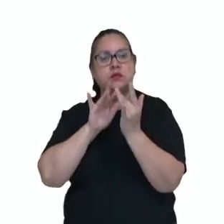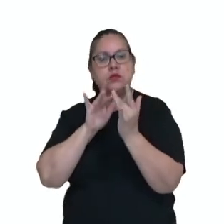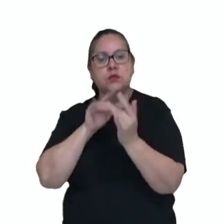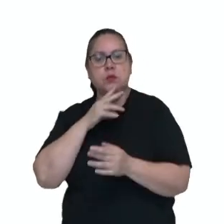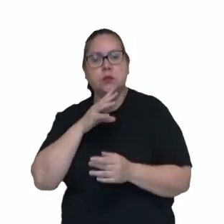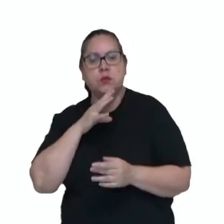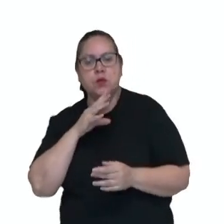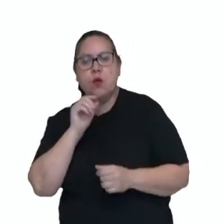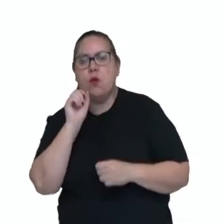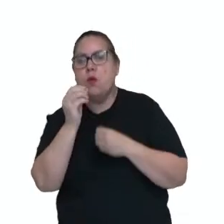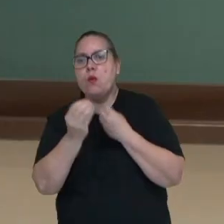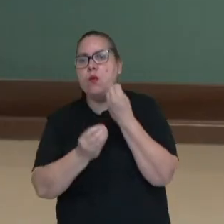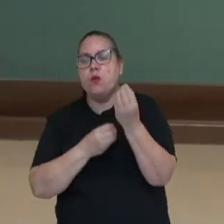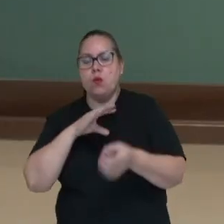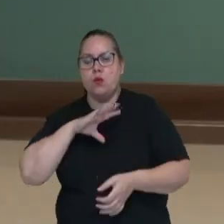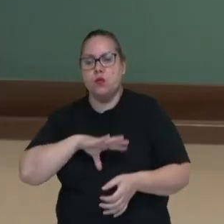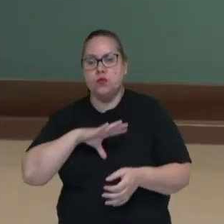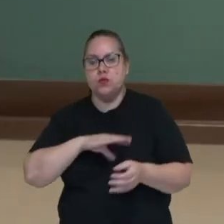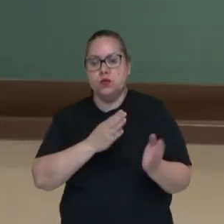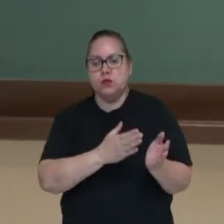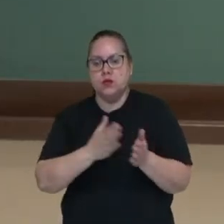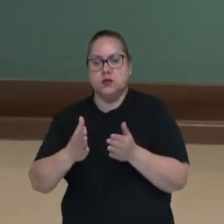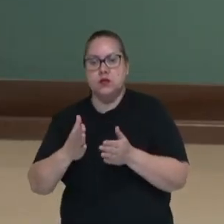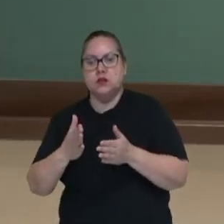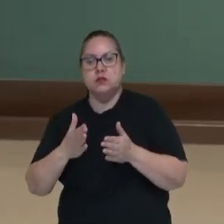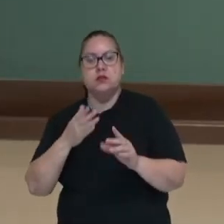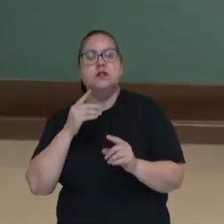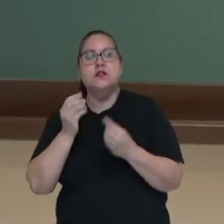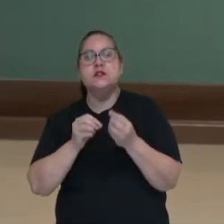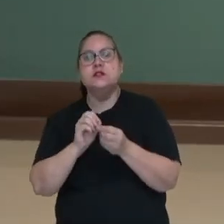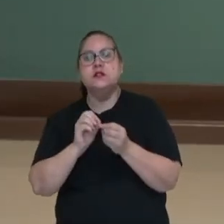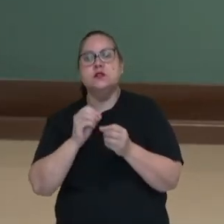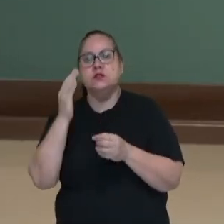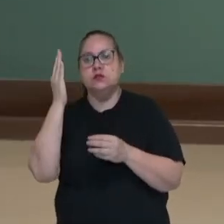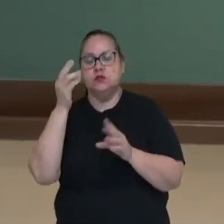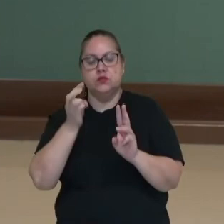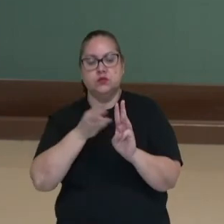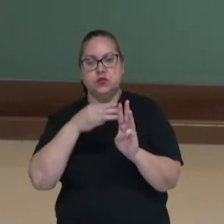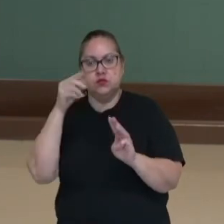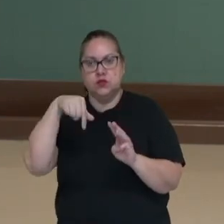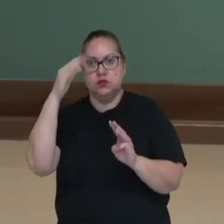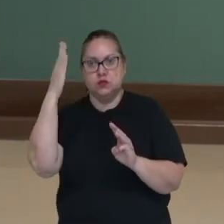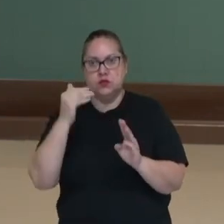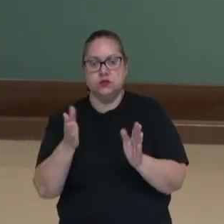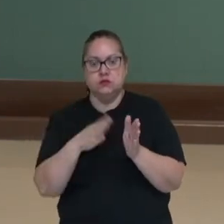como os portugueses passaram a tratar os povos indígenas no Brasil? Daqui a pouquinho nós voltamos.